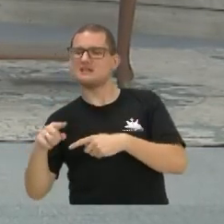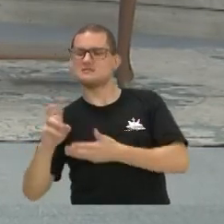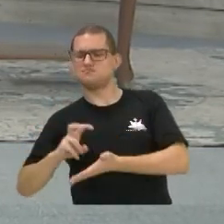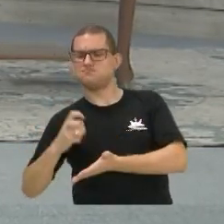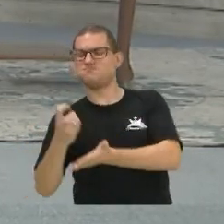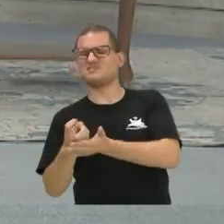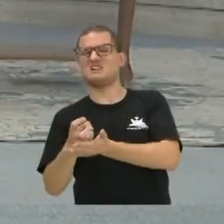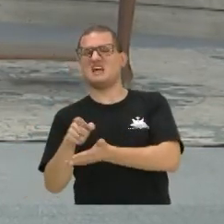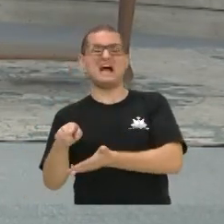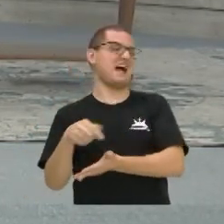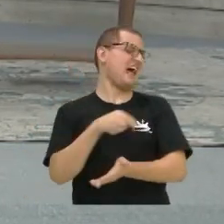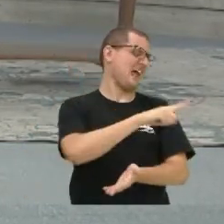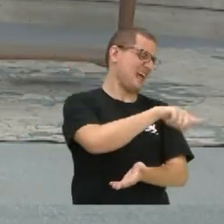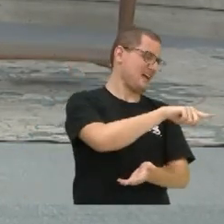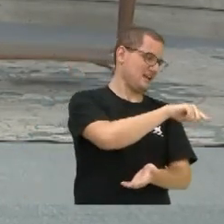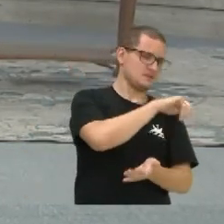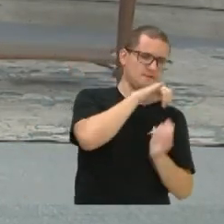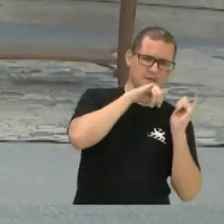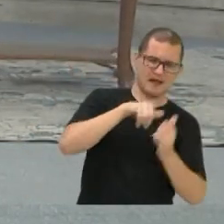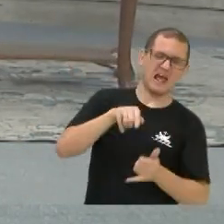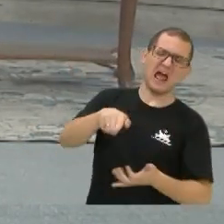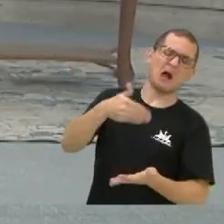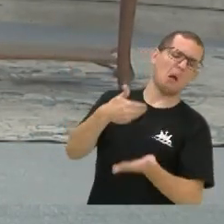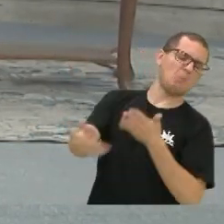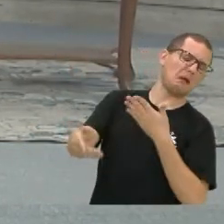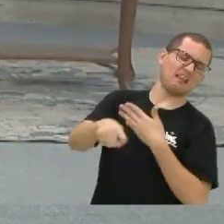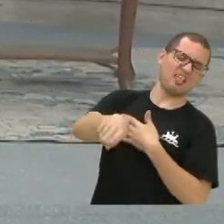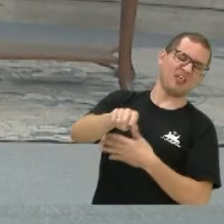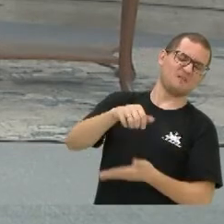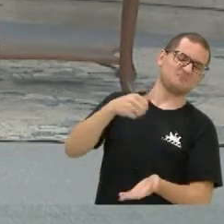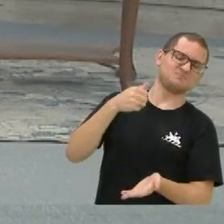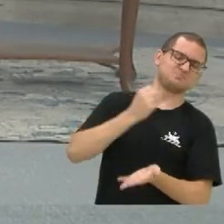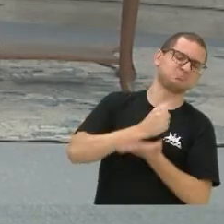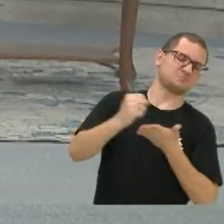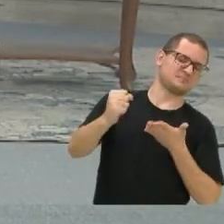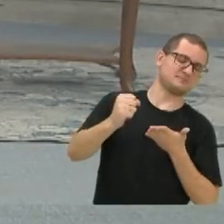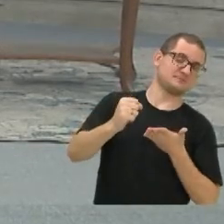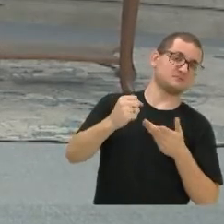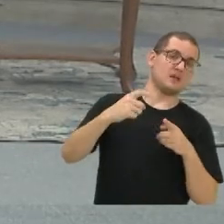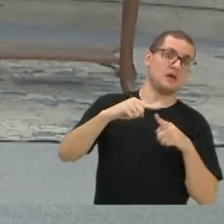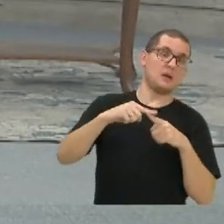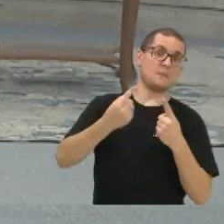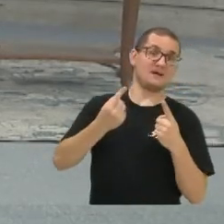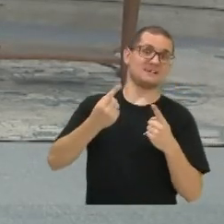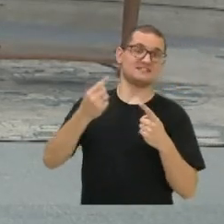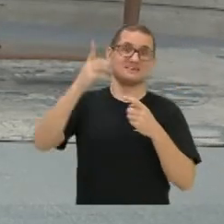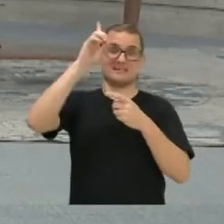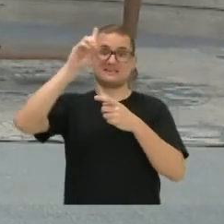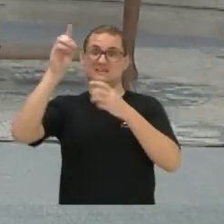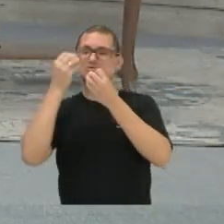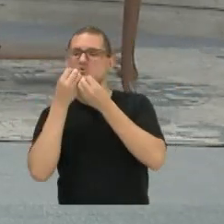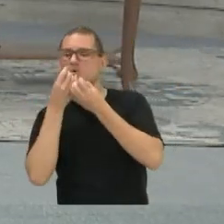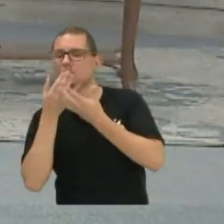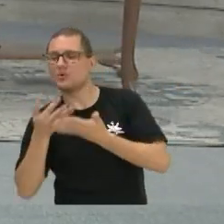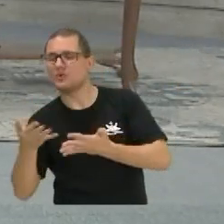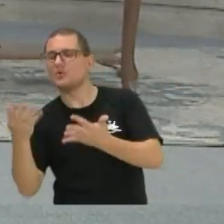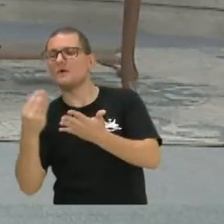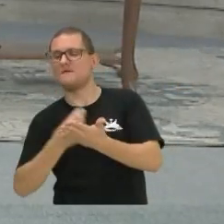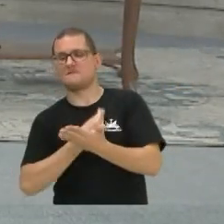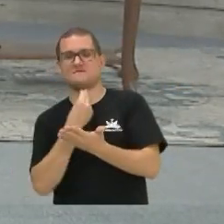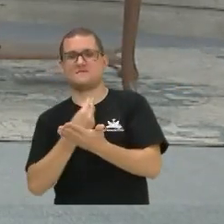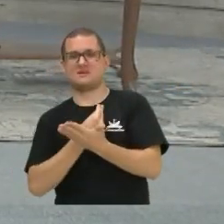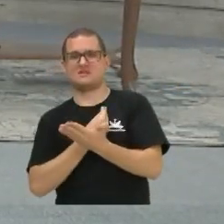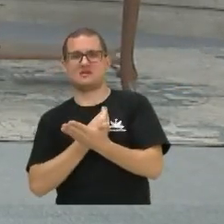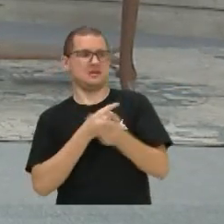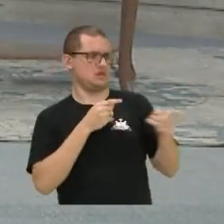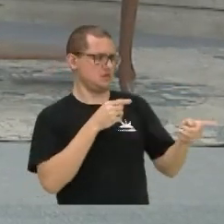cadáveres derrotados eles serão contemplados no meio espertinho de subida para o